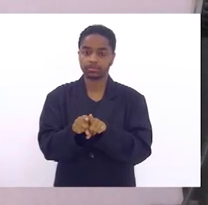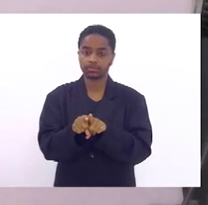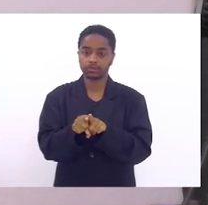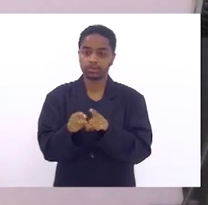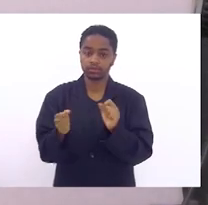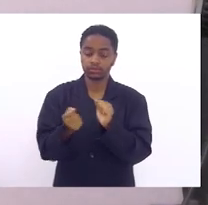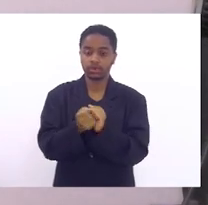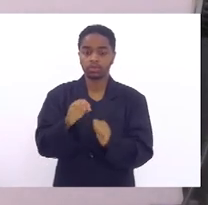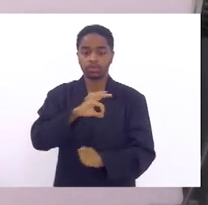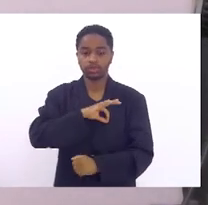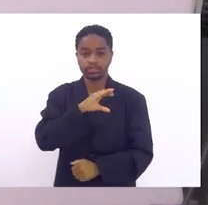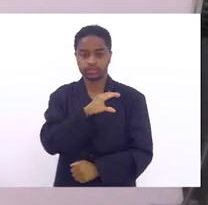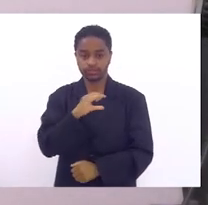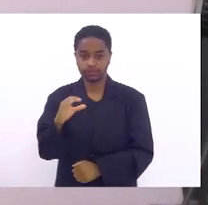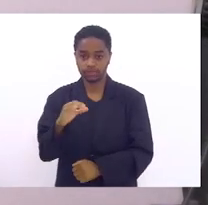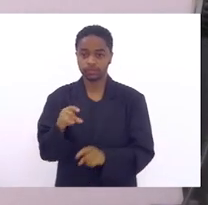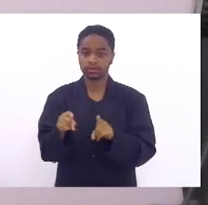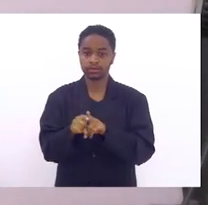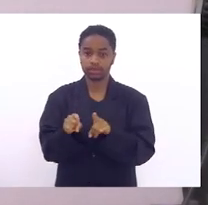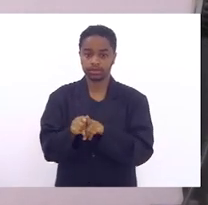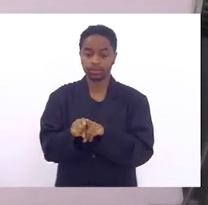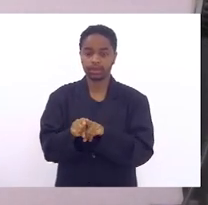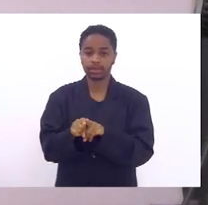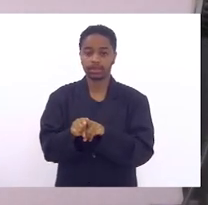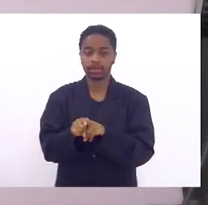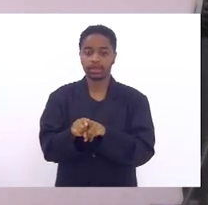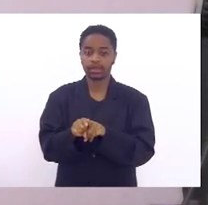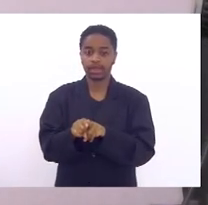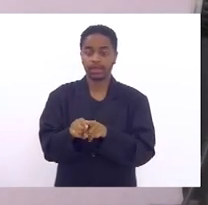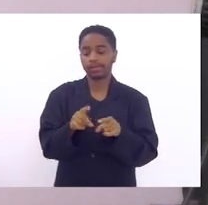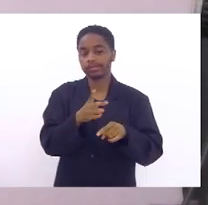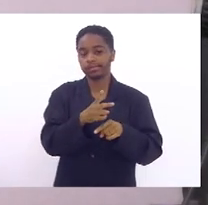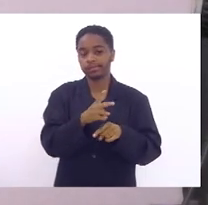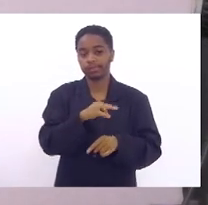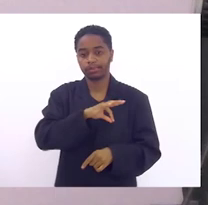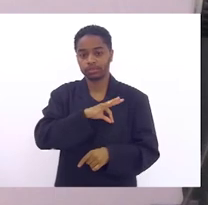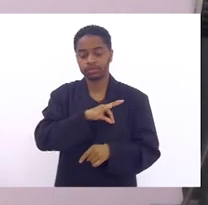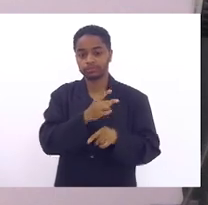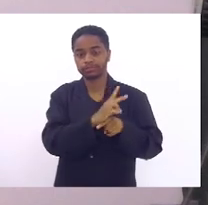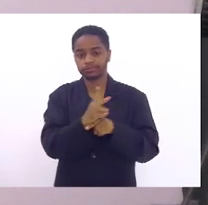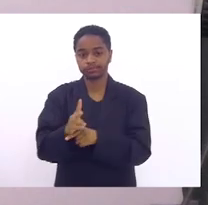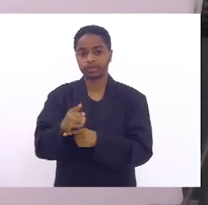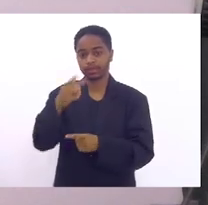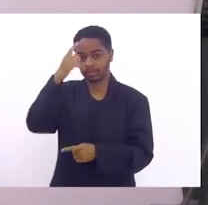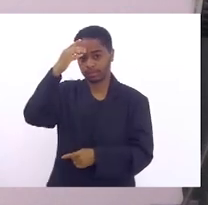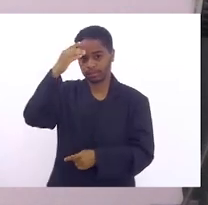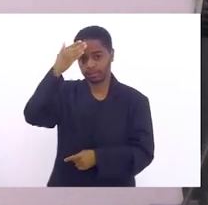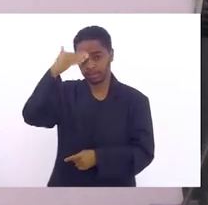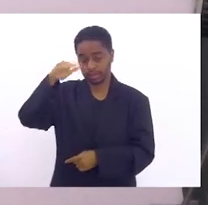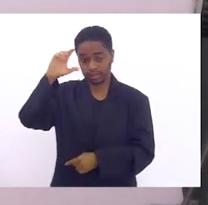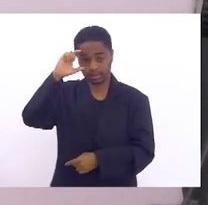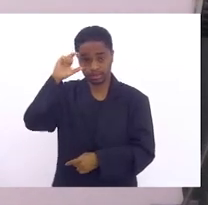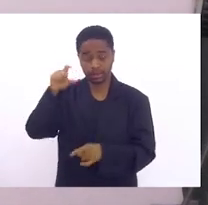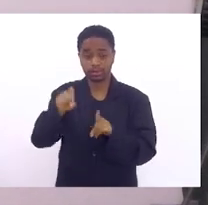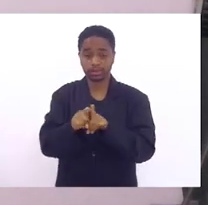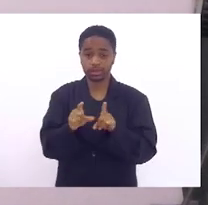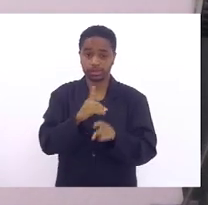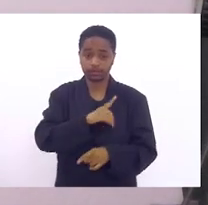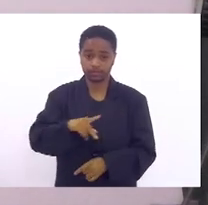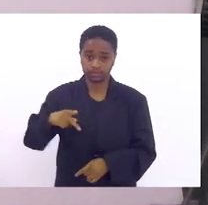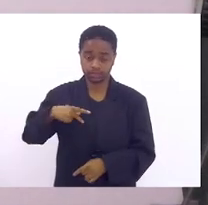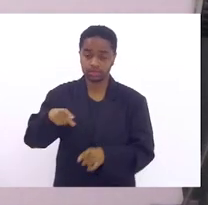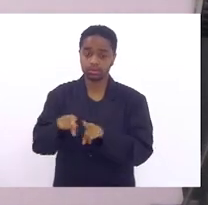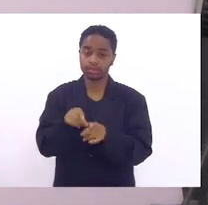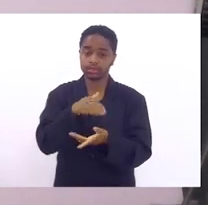polícia civil a Patrulha Maria da Penha a defensoria Secretaria Municipal Secretaria Estadual da